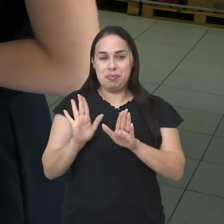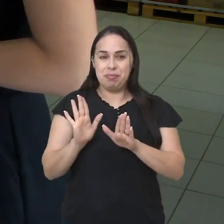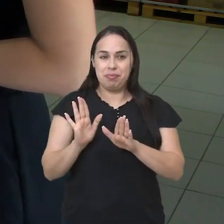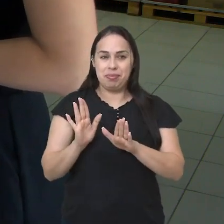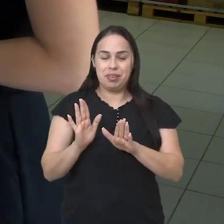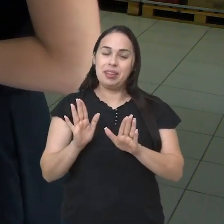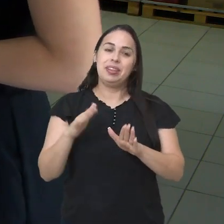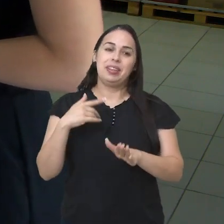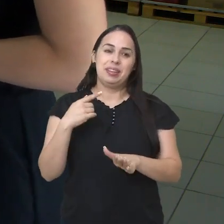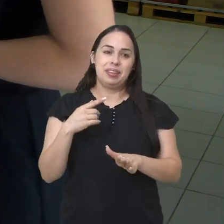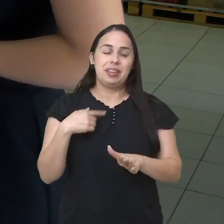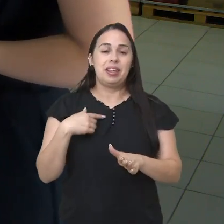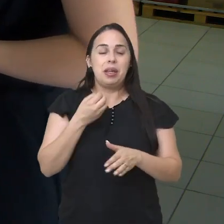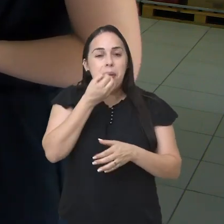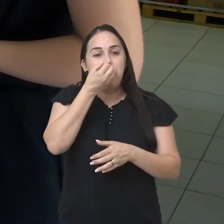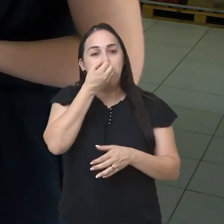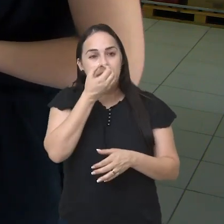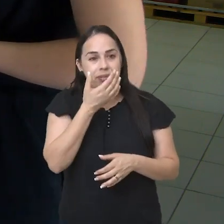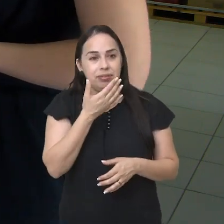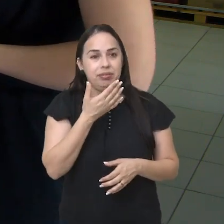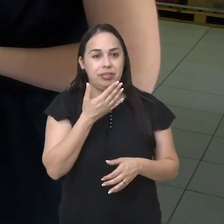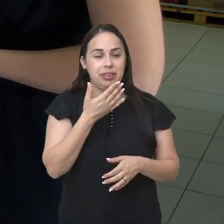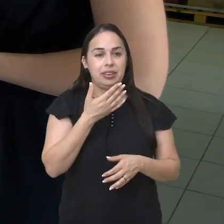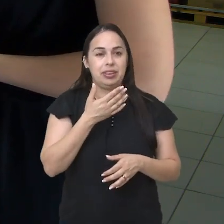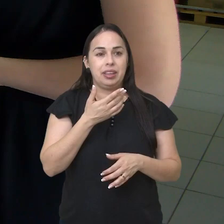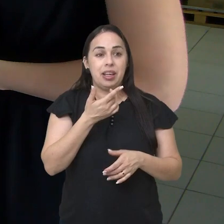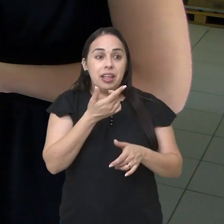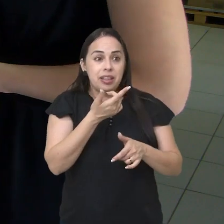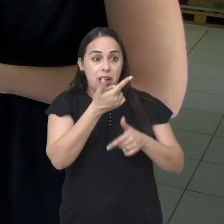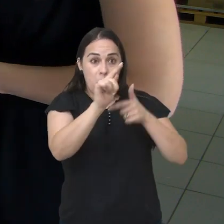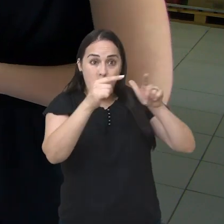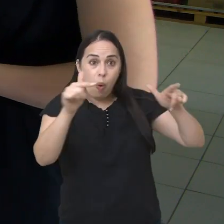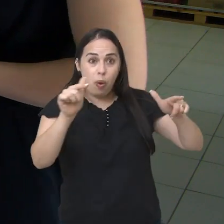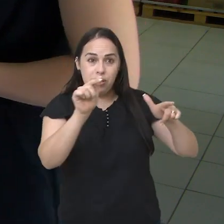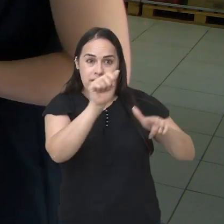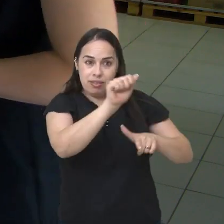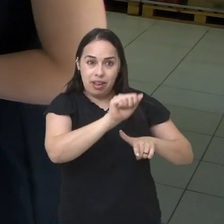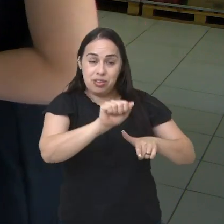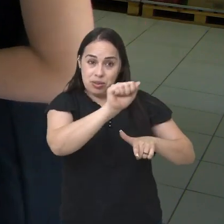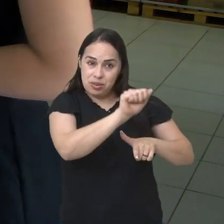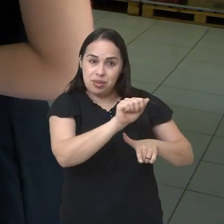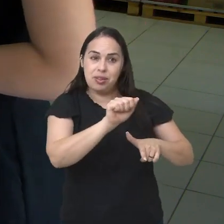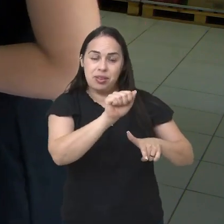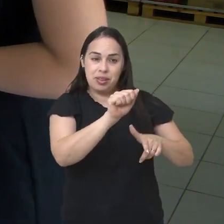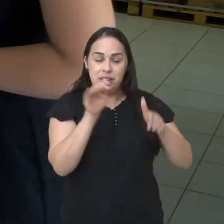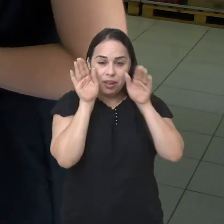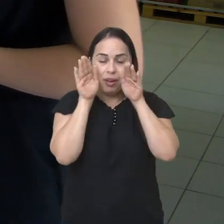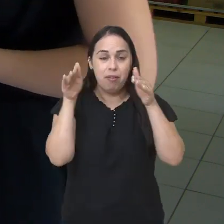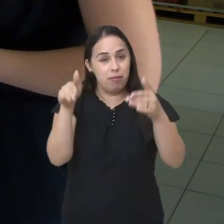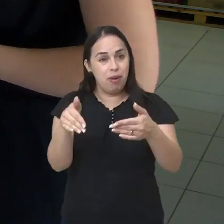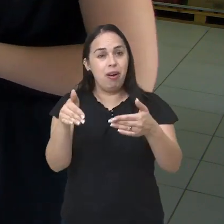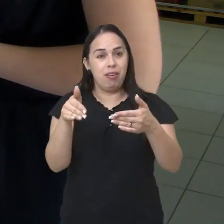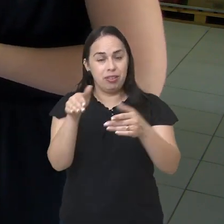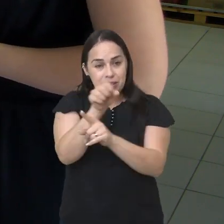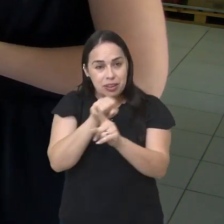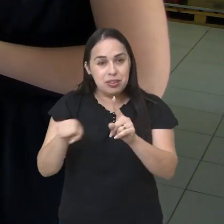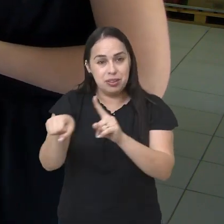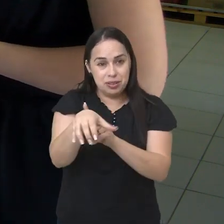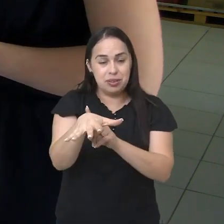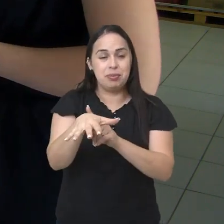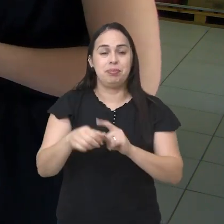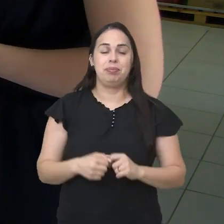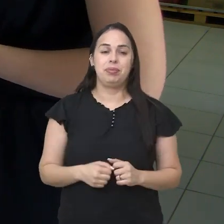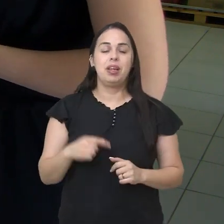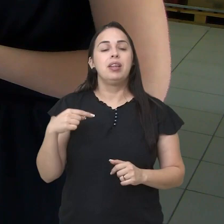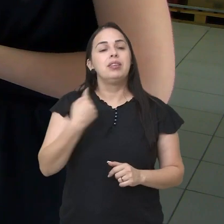todo, né? Que bom que existem tantas organizações voltadas para para a situação social, né? Então nós